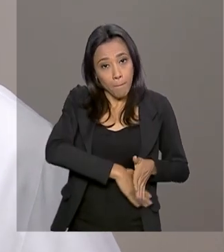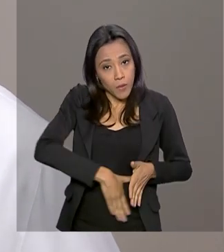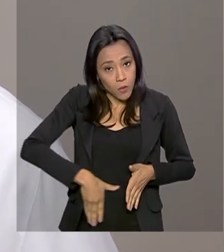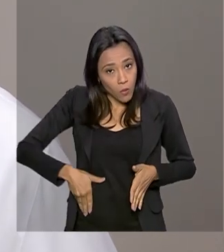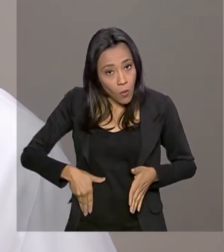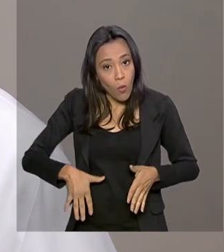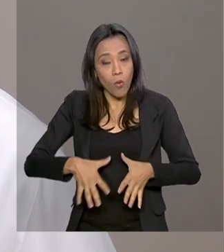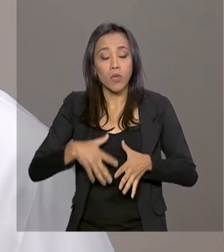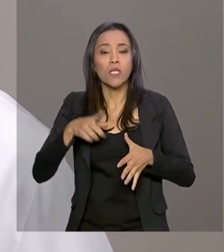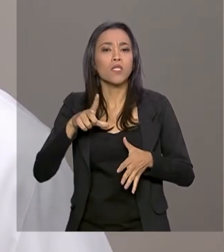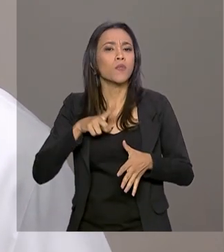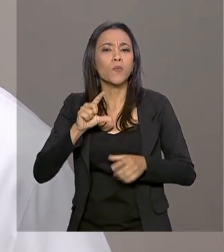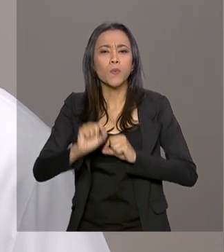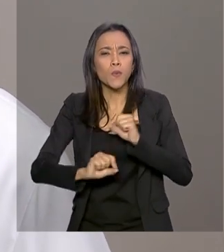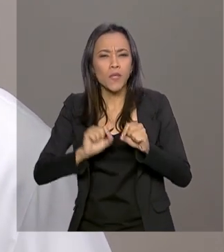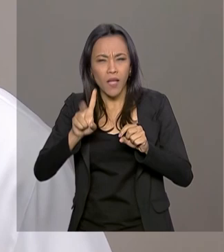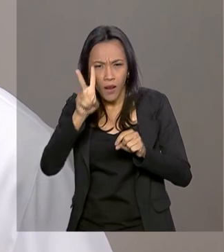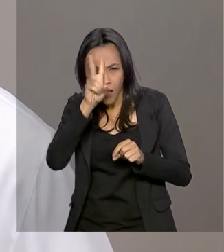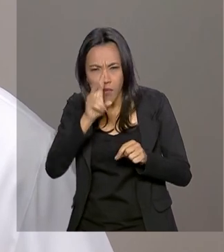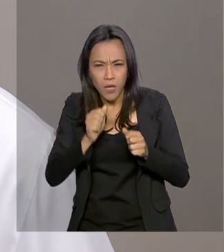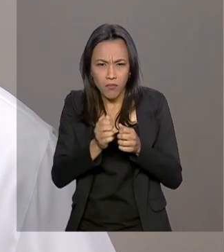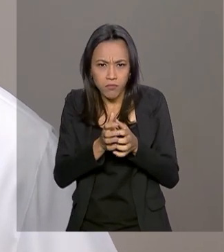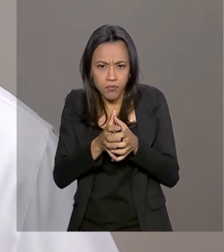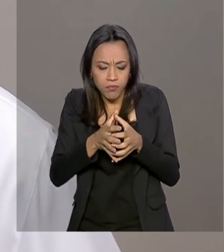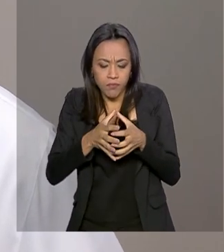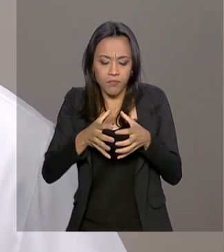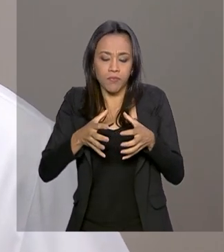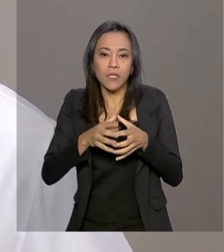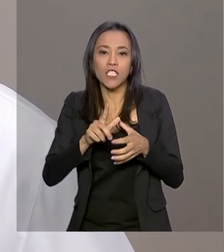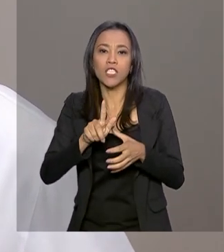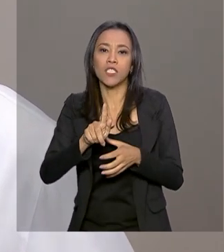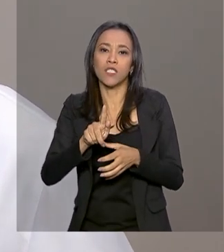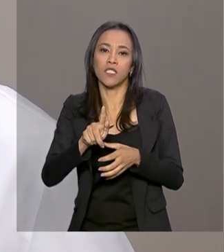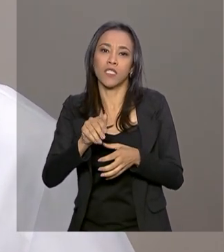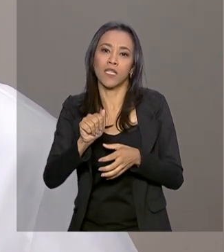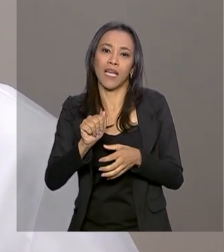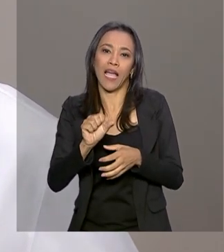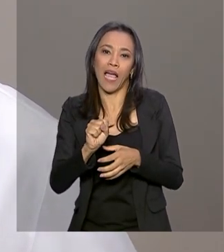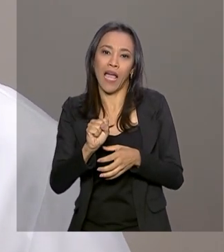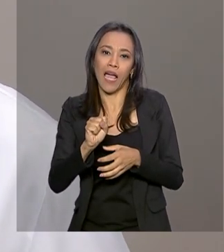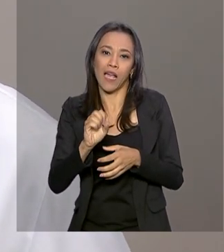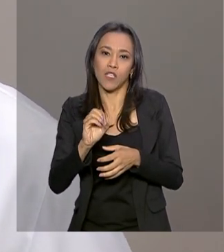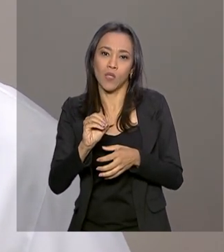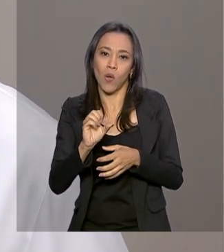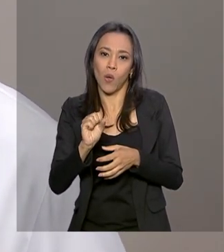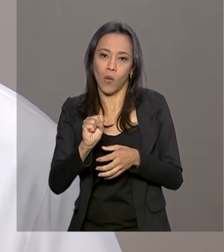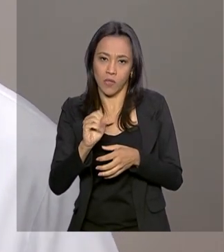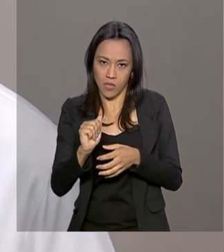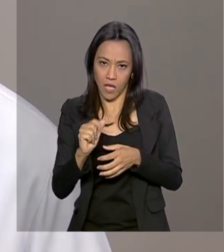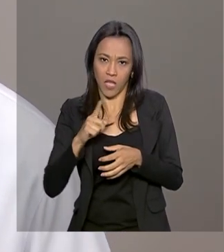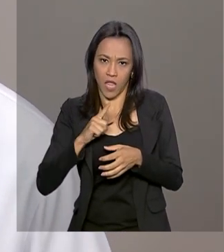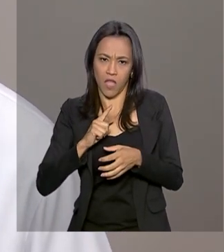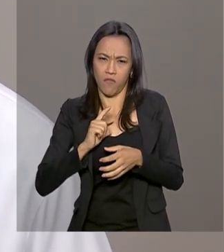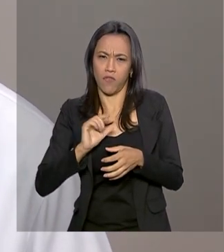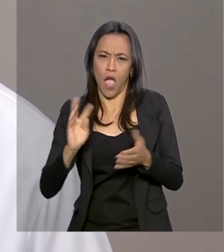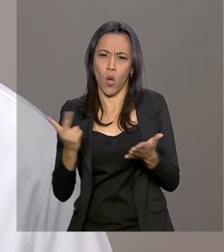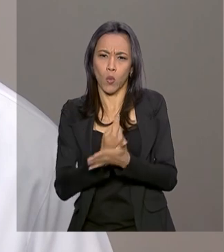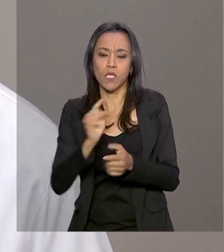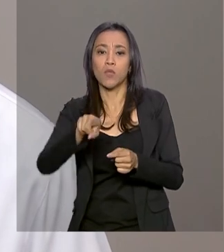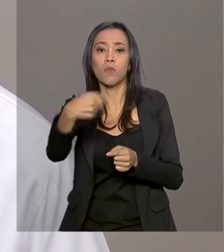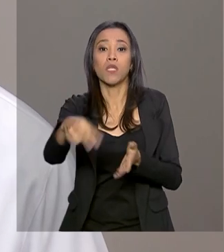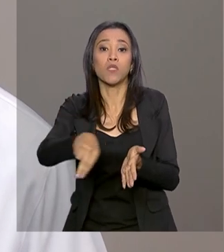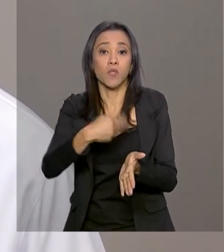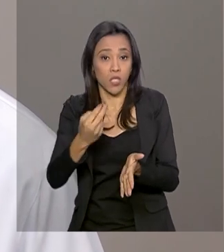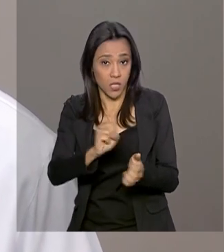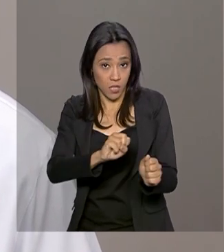desaparecimento daquela distensão gasosa que deteve durante o período pós operatório a semana passada